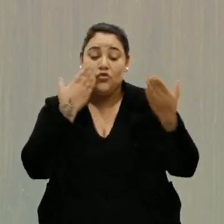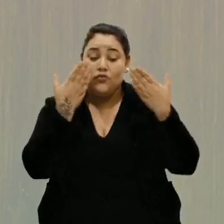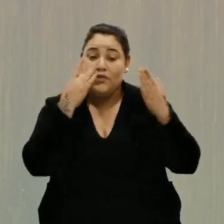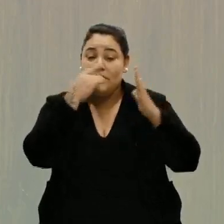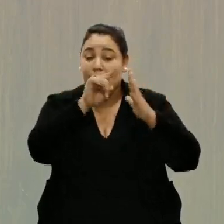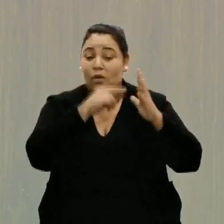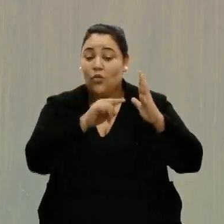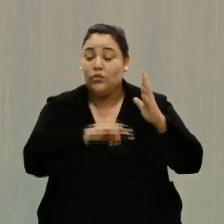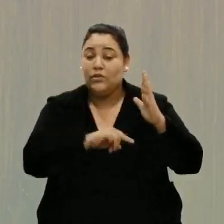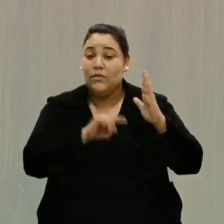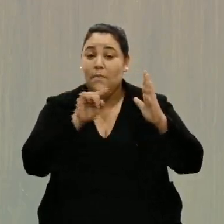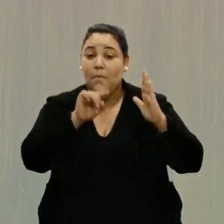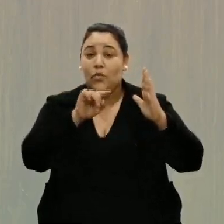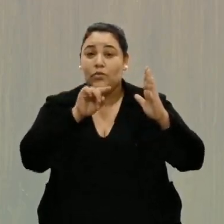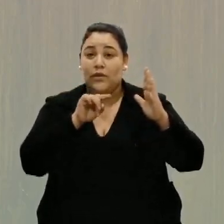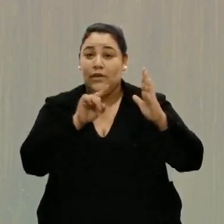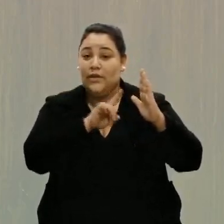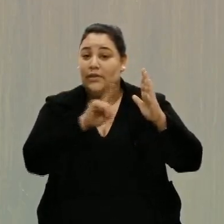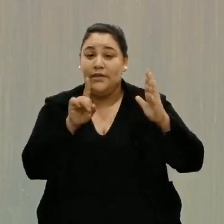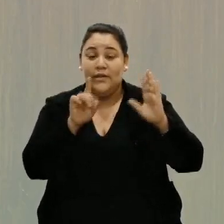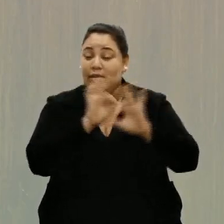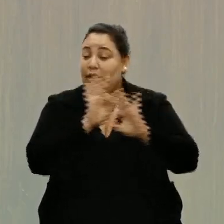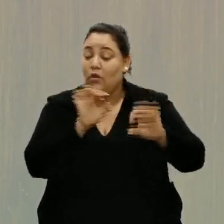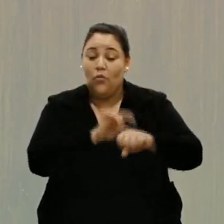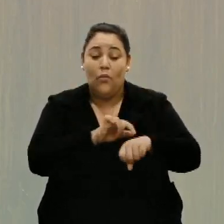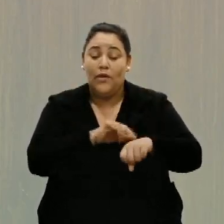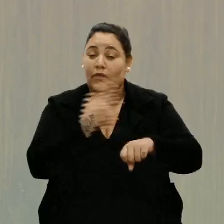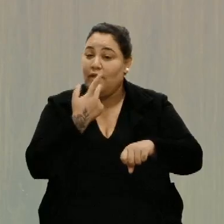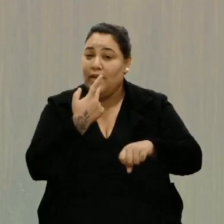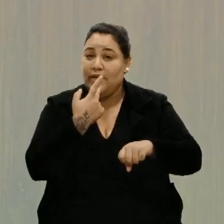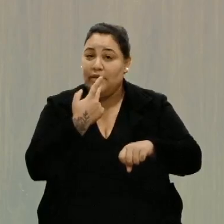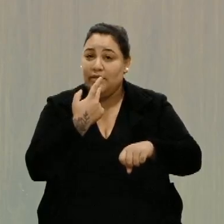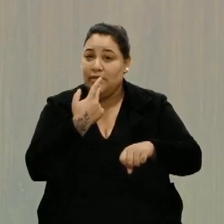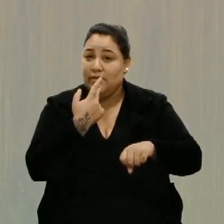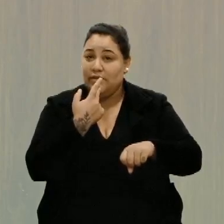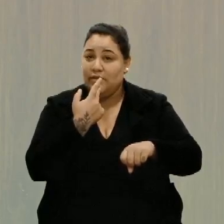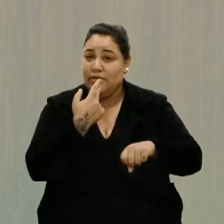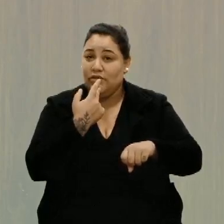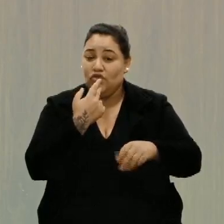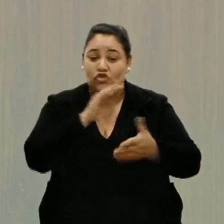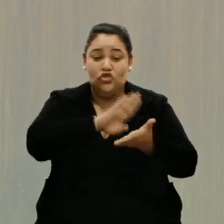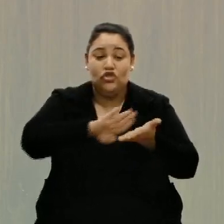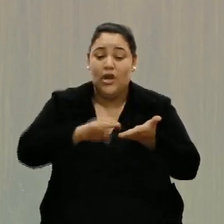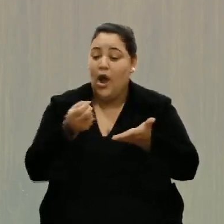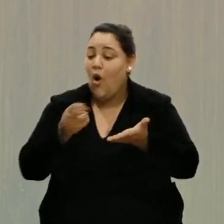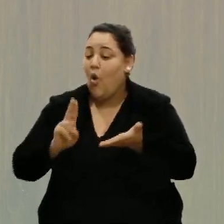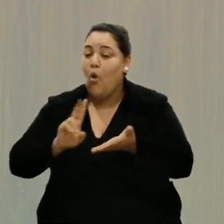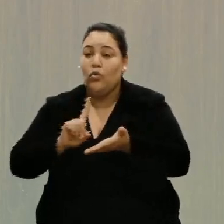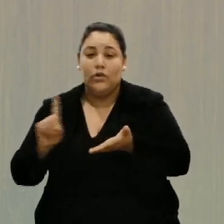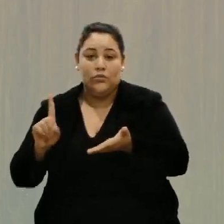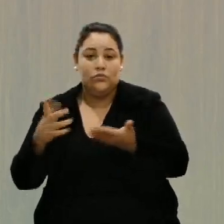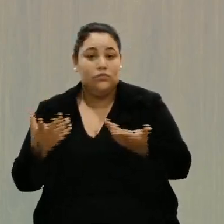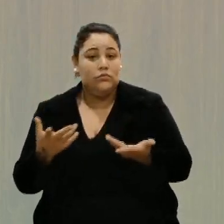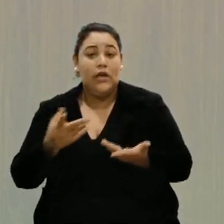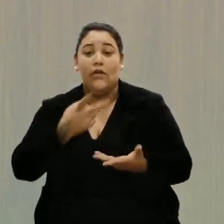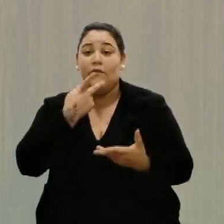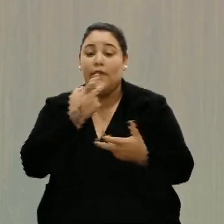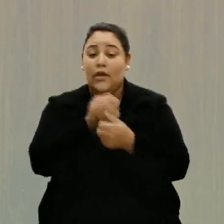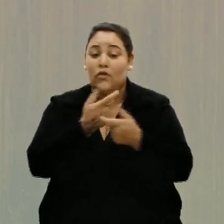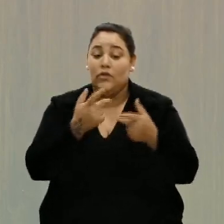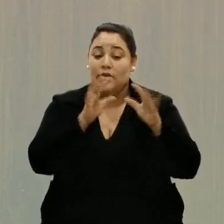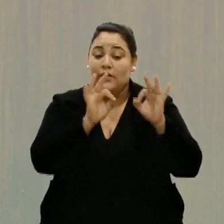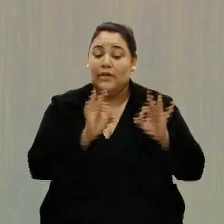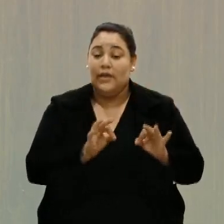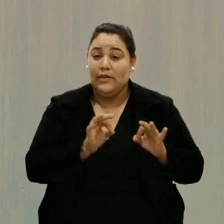nenhum momento eu fiz dúvidas de retirar ou de remover aquelas pessoas de lá. Eu falei onde